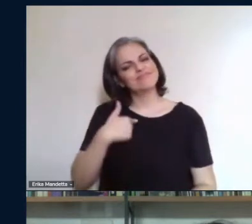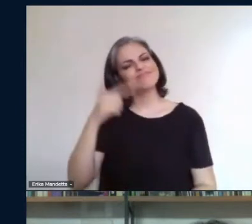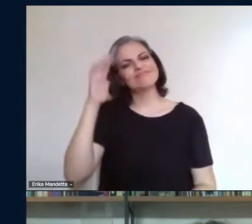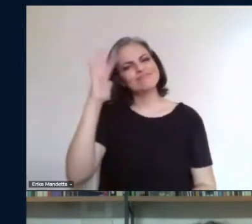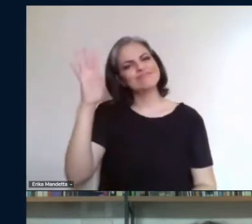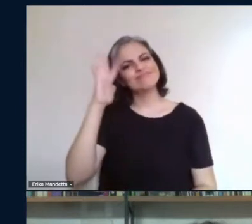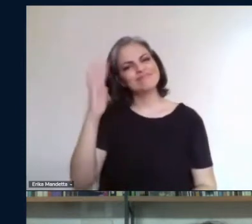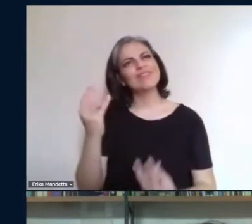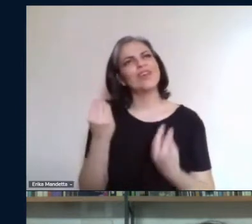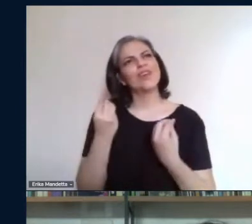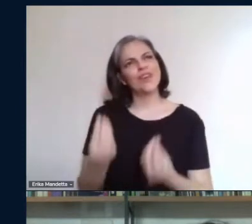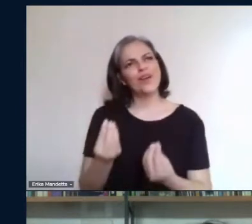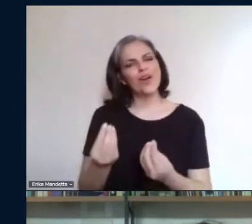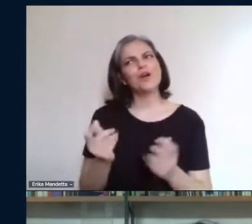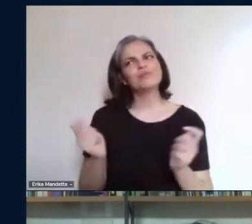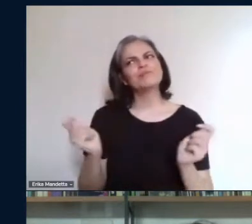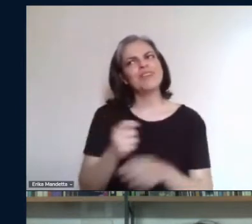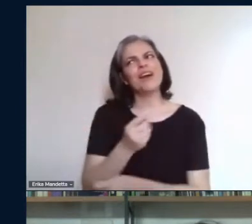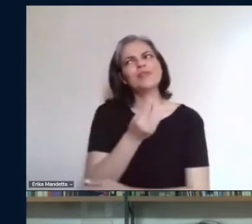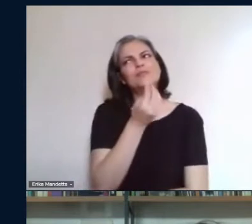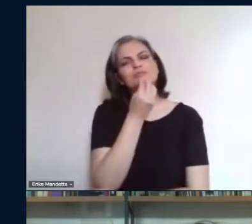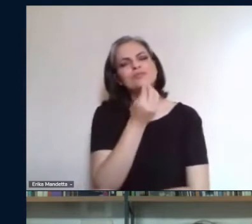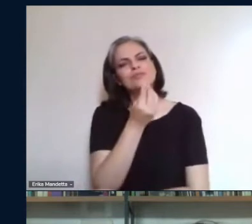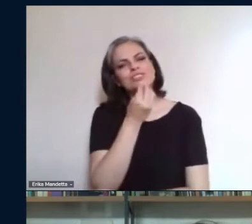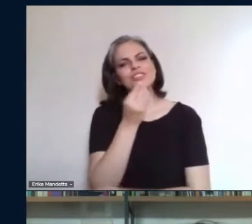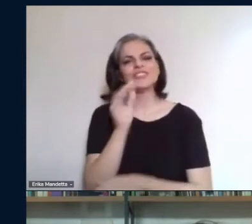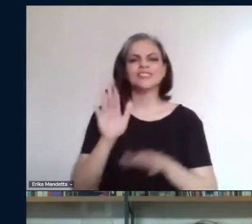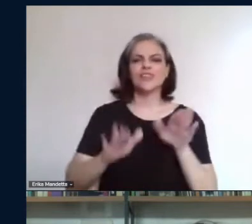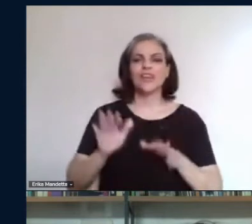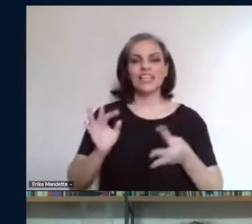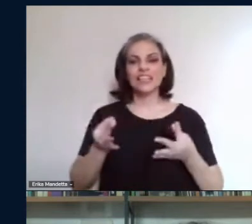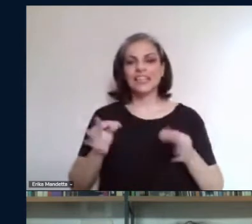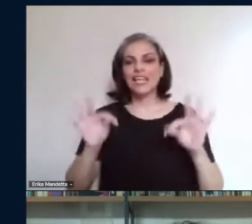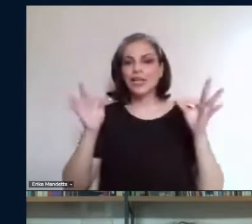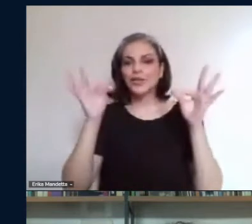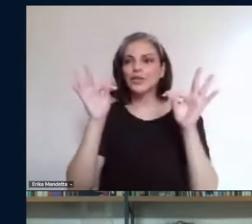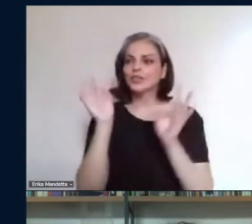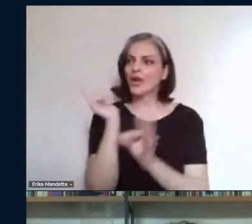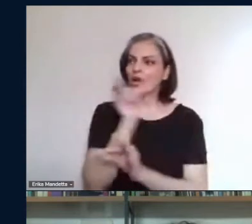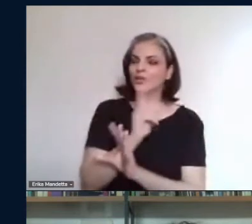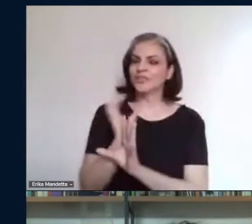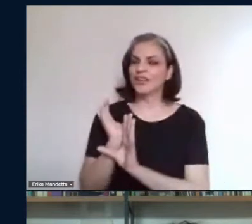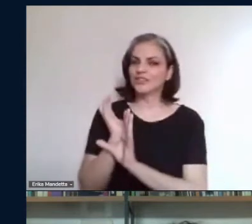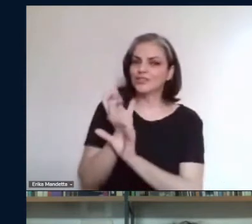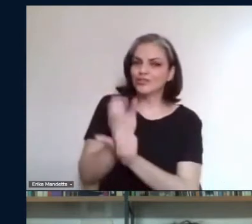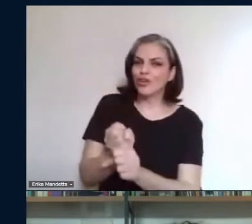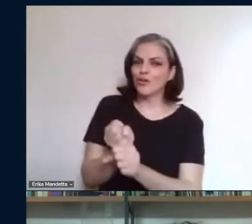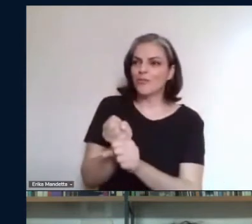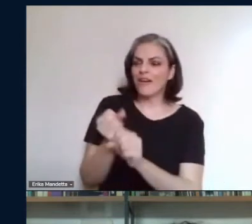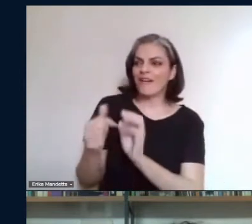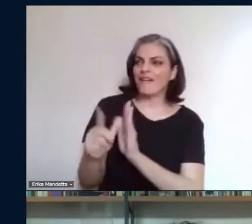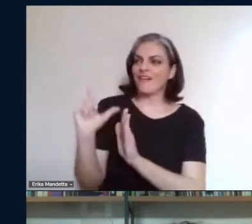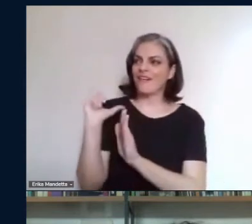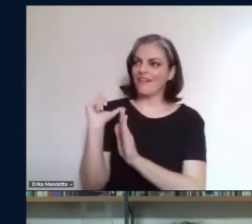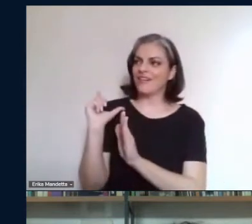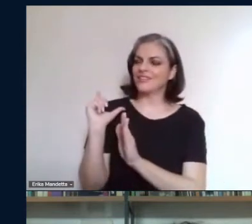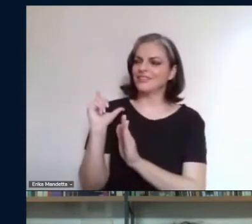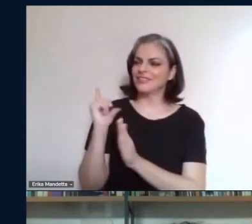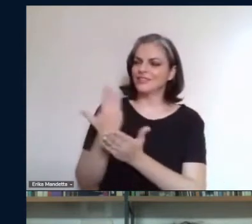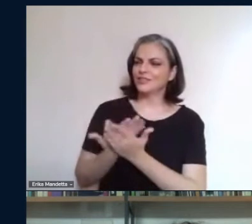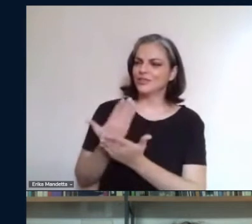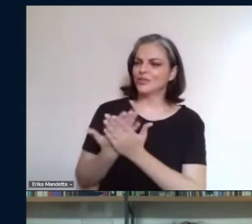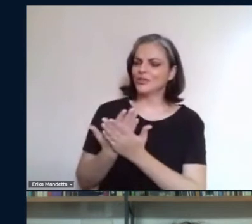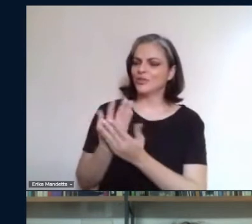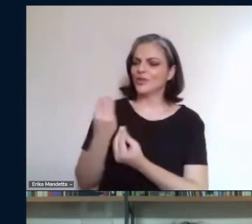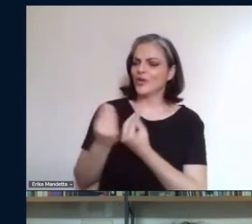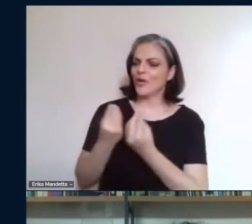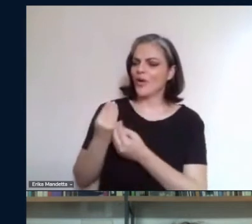que forma a tecnologia poderia registrar esse momento de interpretação do intérprete, porque